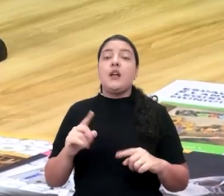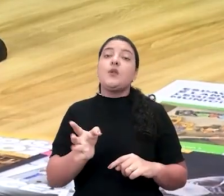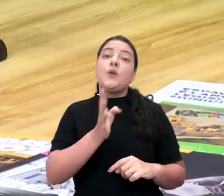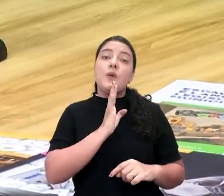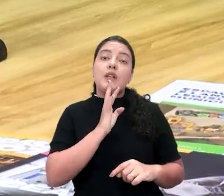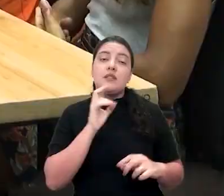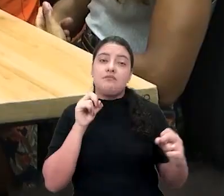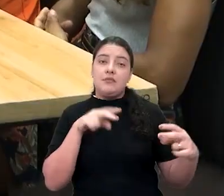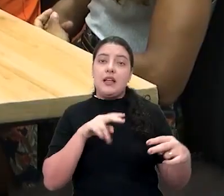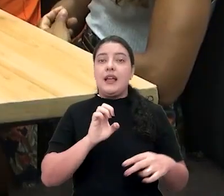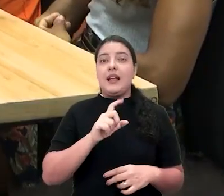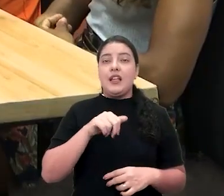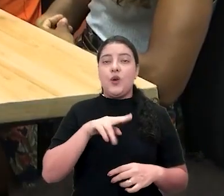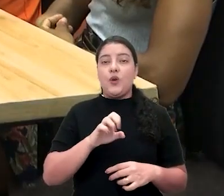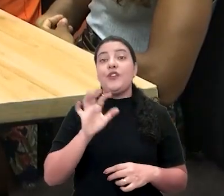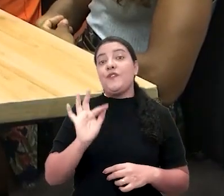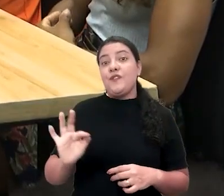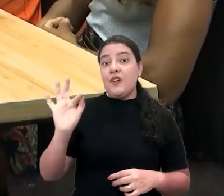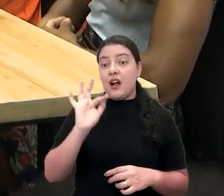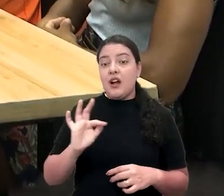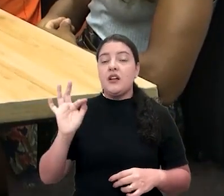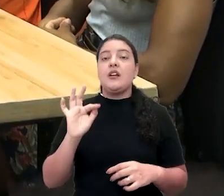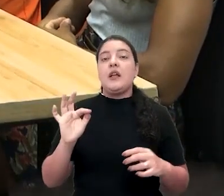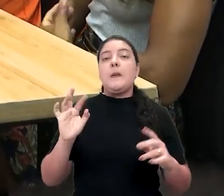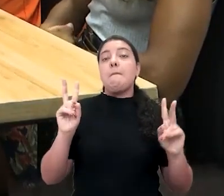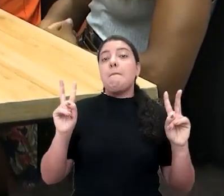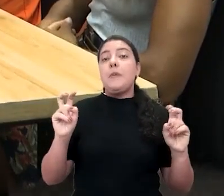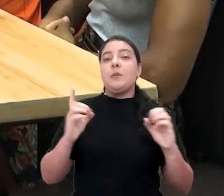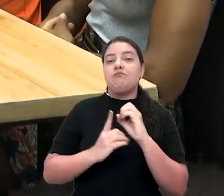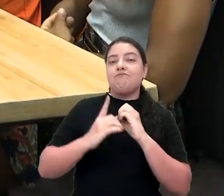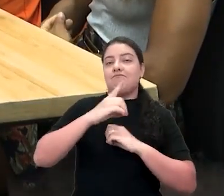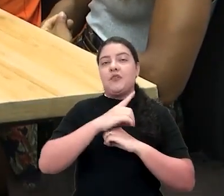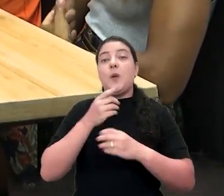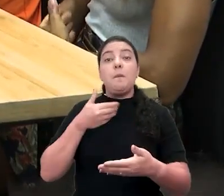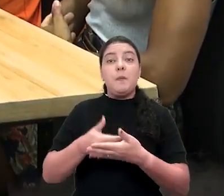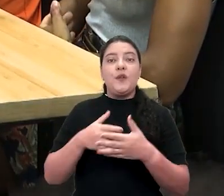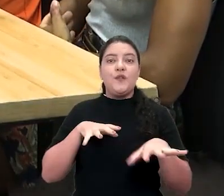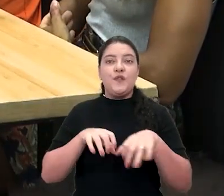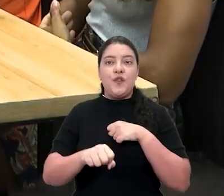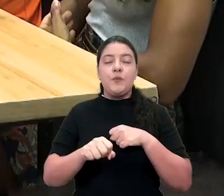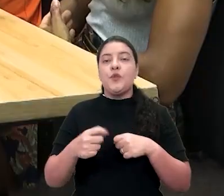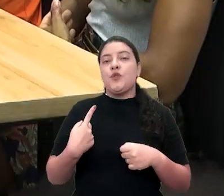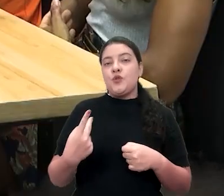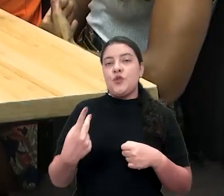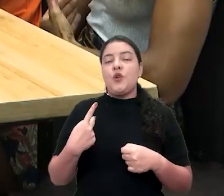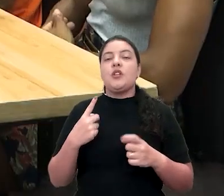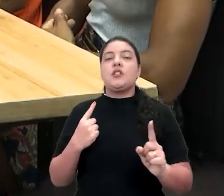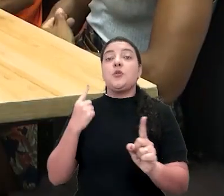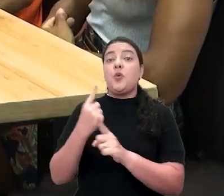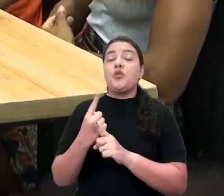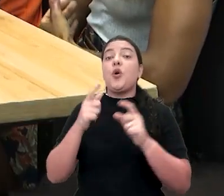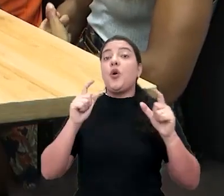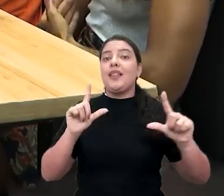Elione, já na faculdade, quando eu estava prestando faculdade de design gráfico. Eu estava para me formar e a gente se encontrou na TV